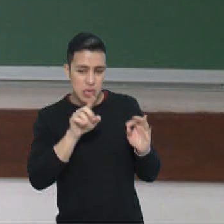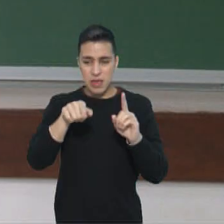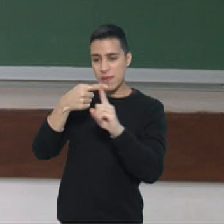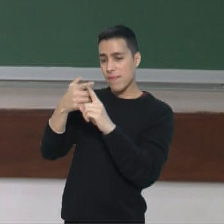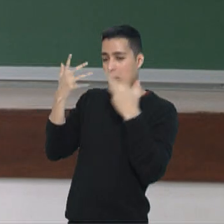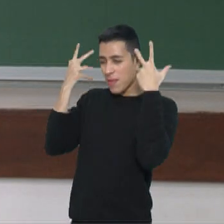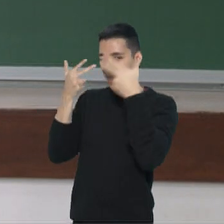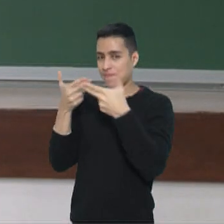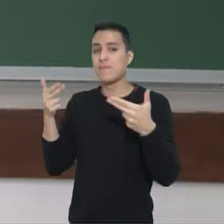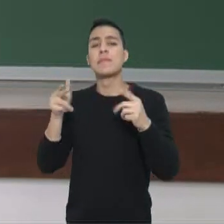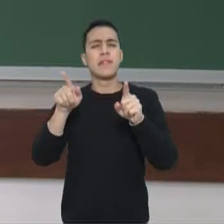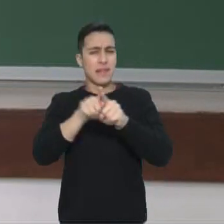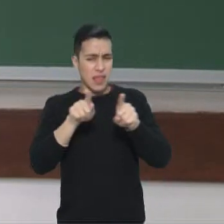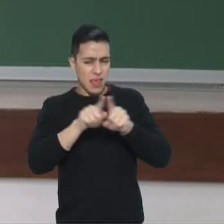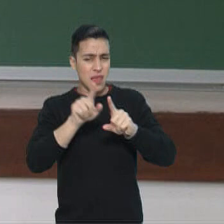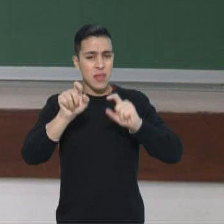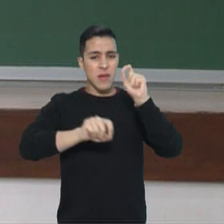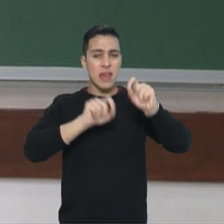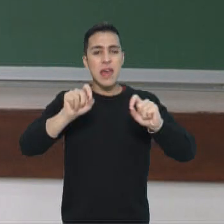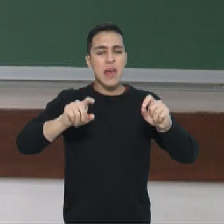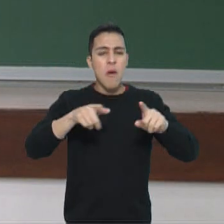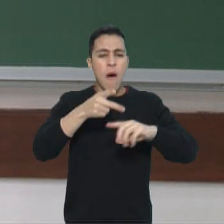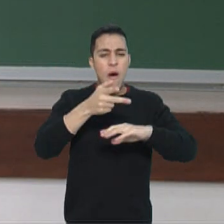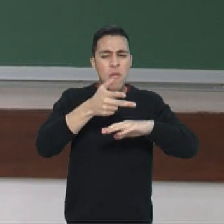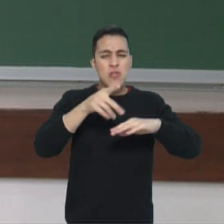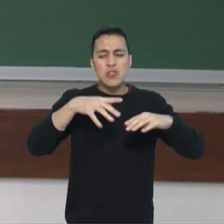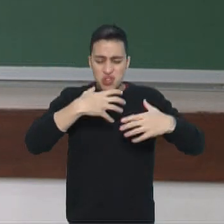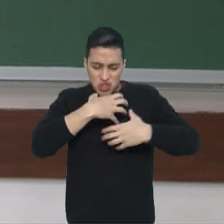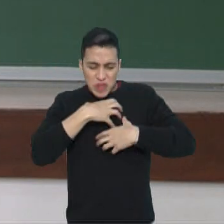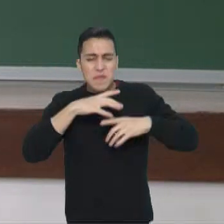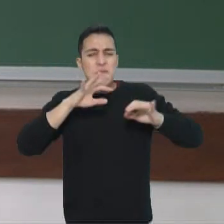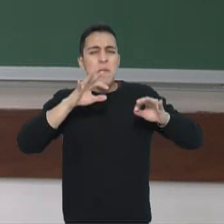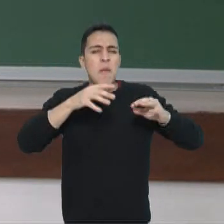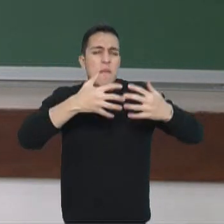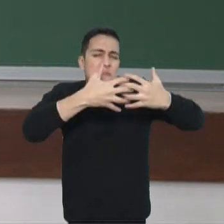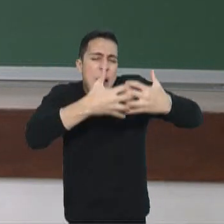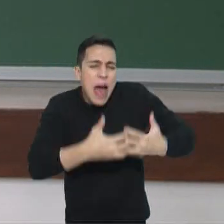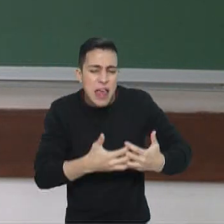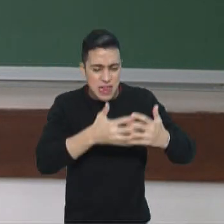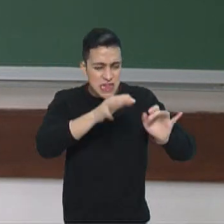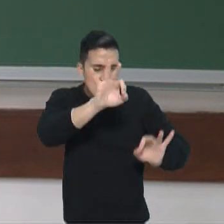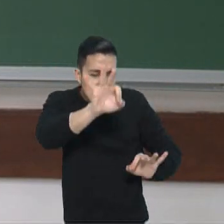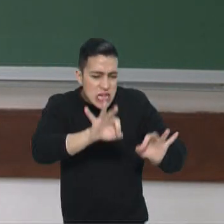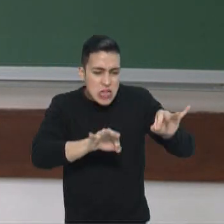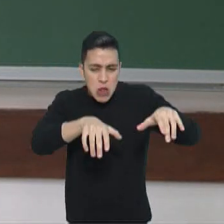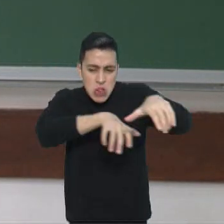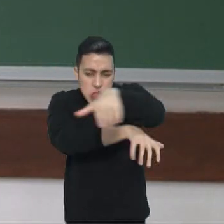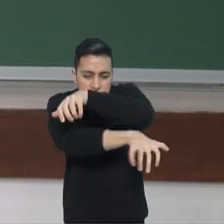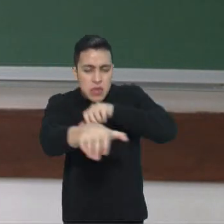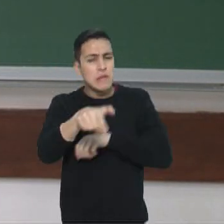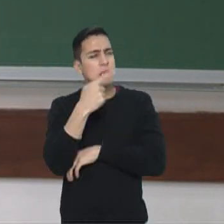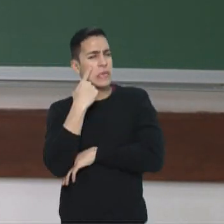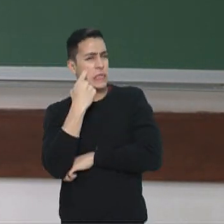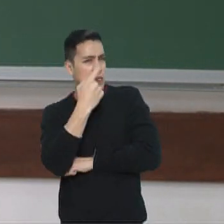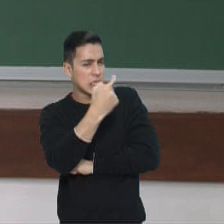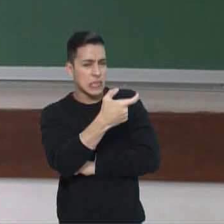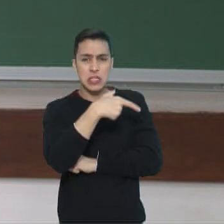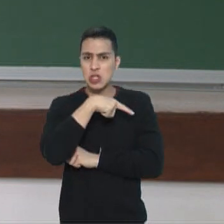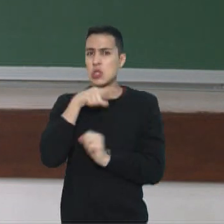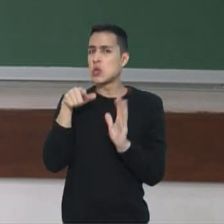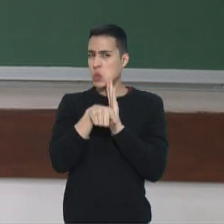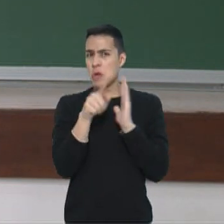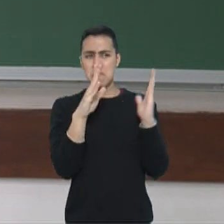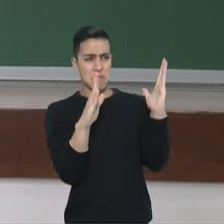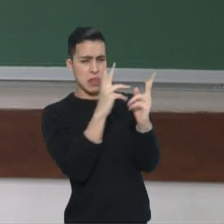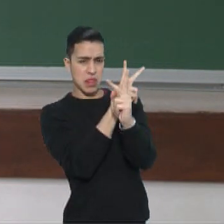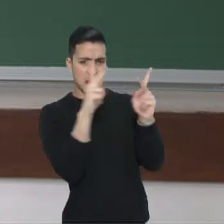existiam maquinários que trocavam os cenários dentro do Coliseu. Era uma coisa assim, uma coisa muito interessante, né? Muito avançada para